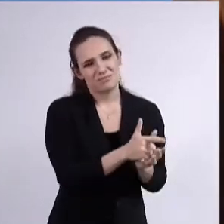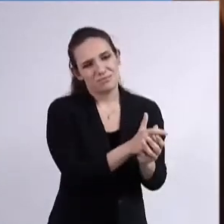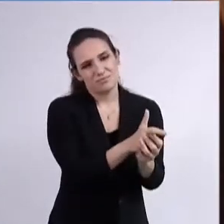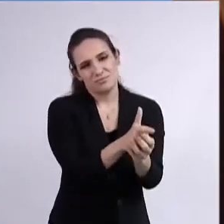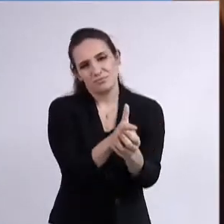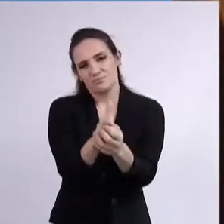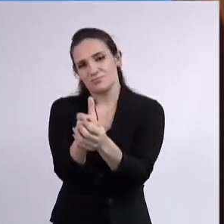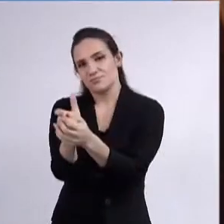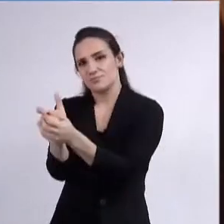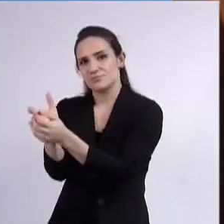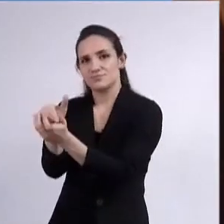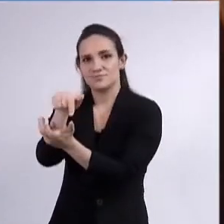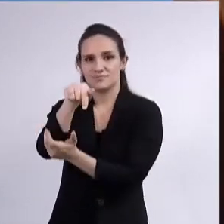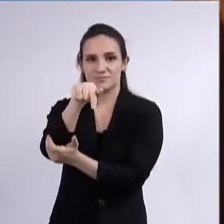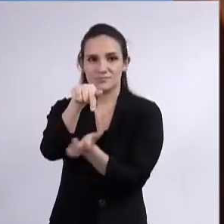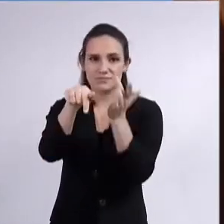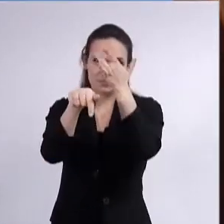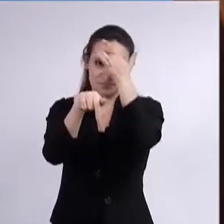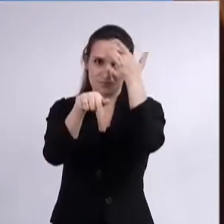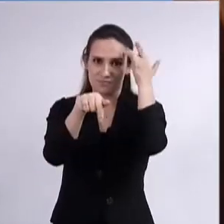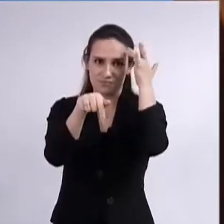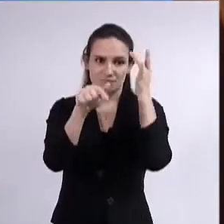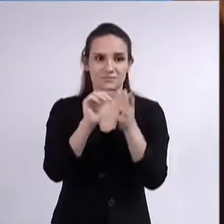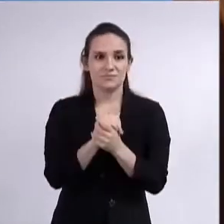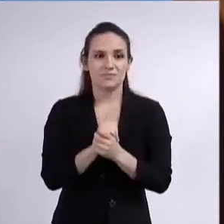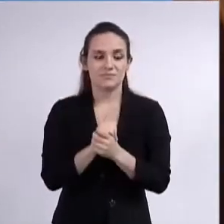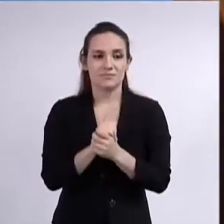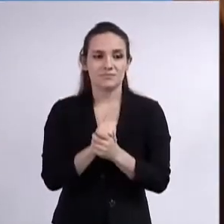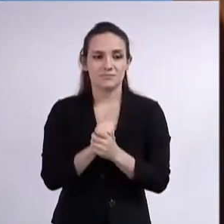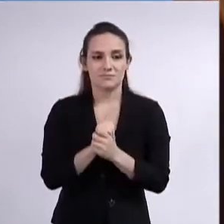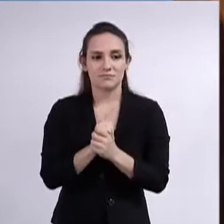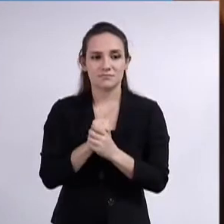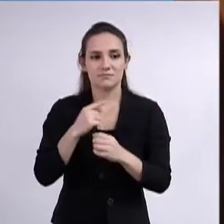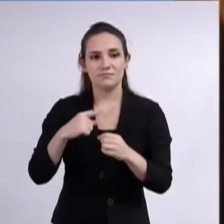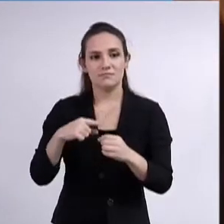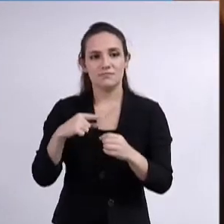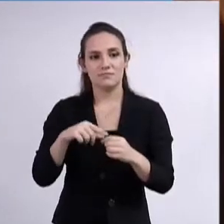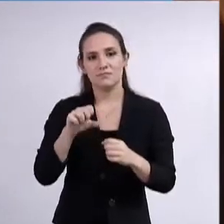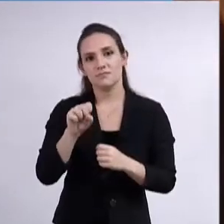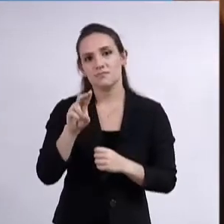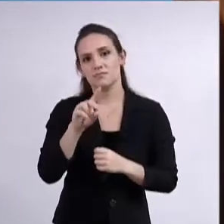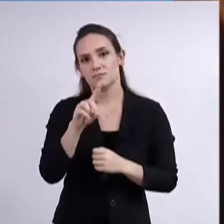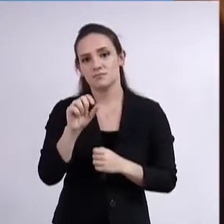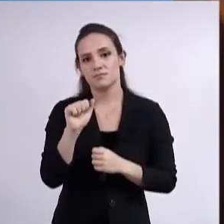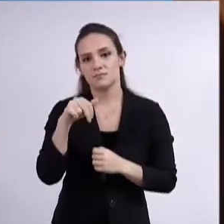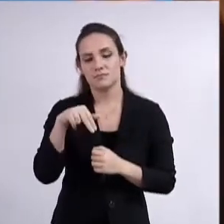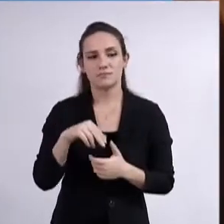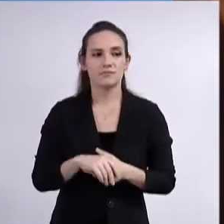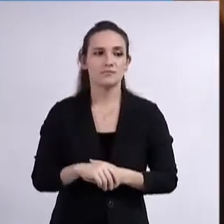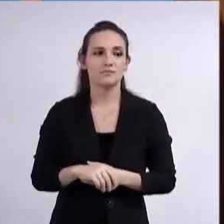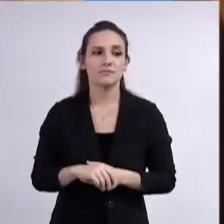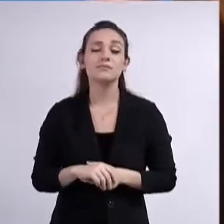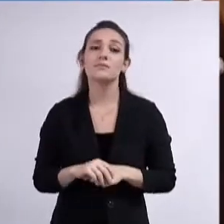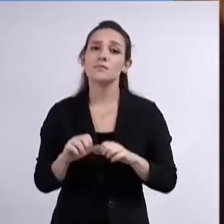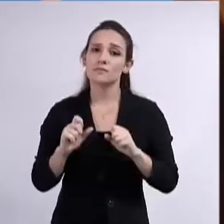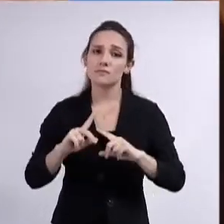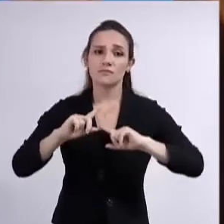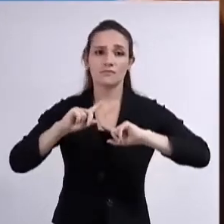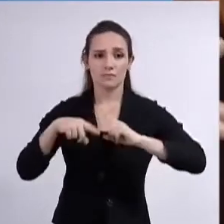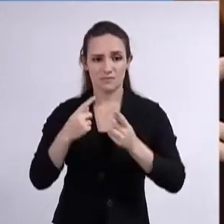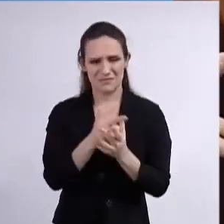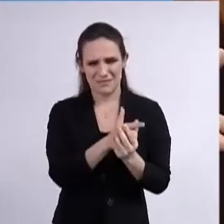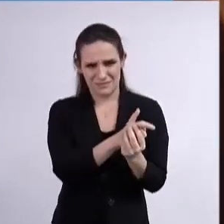assassinaram 7 pessoas, no município de Suzano, no estado de São Paulo. Eles cometeram, após